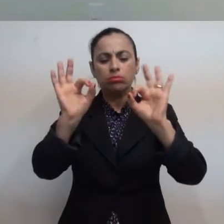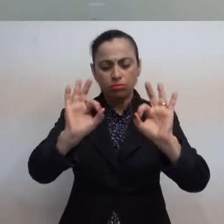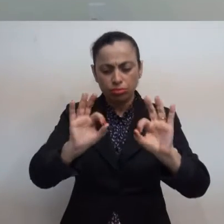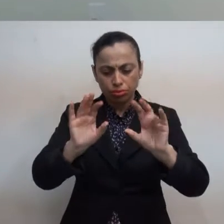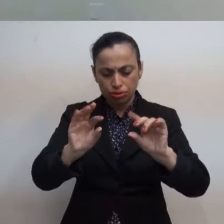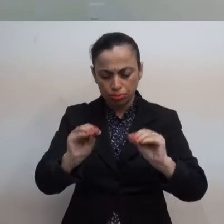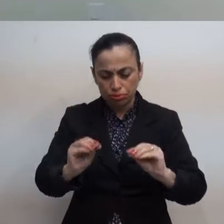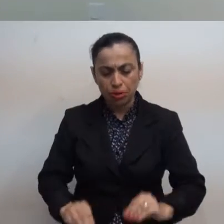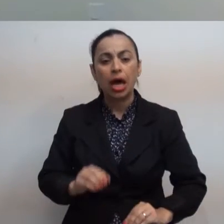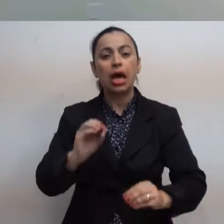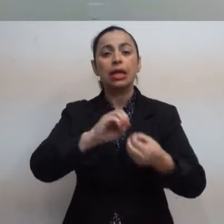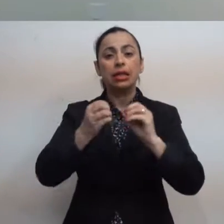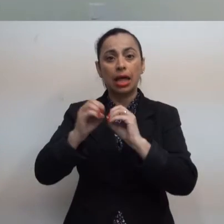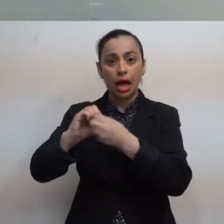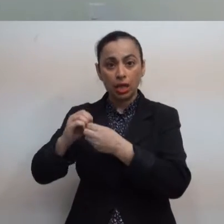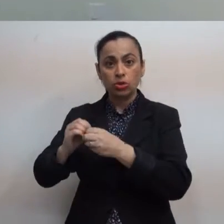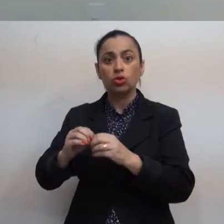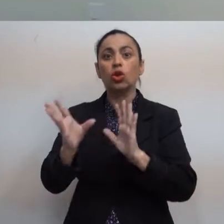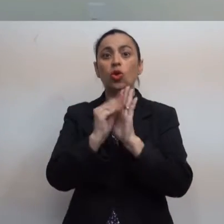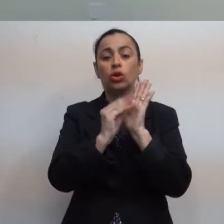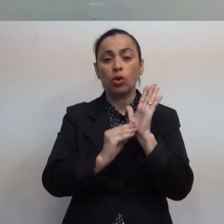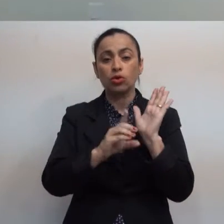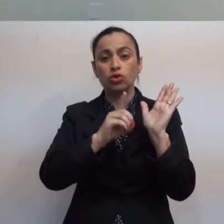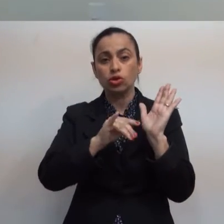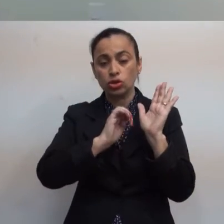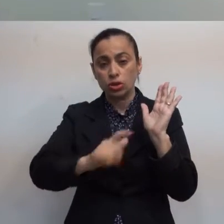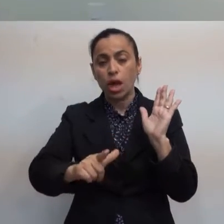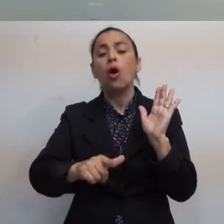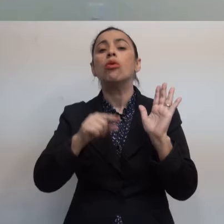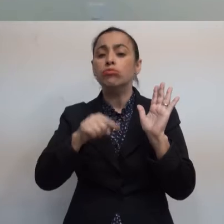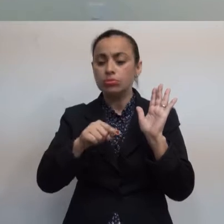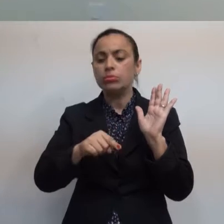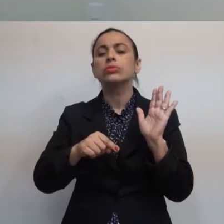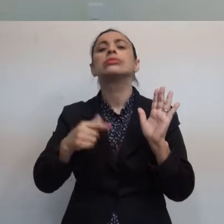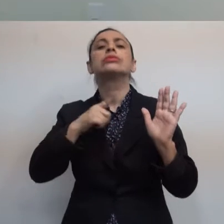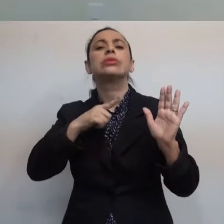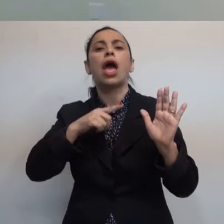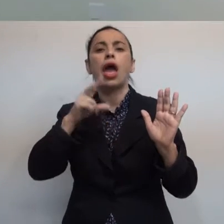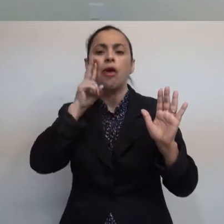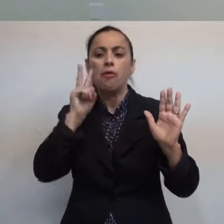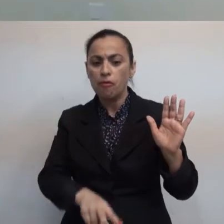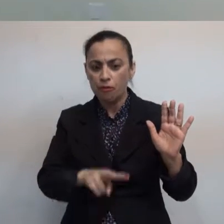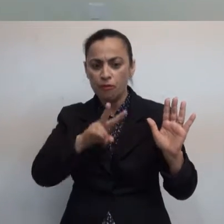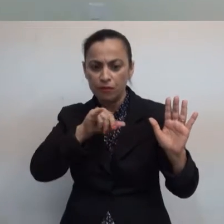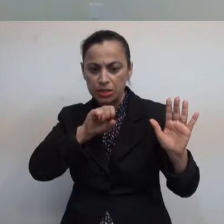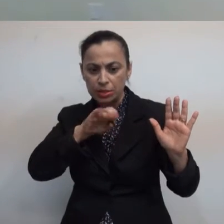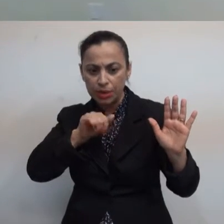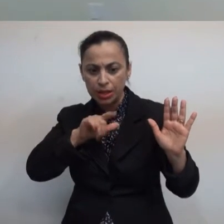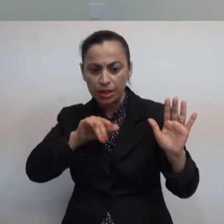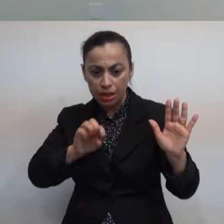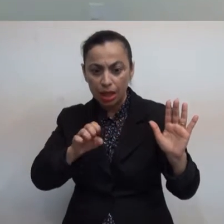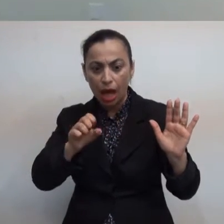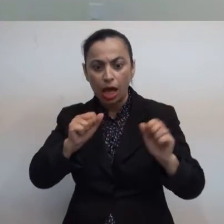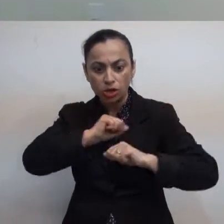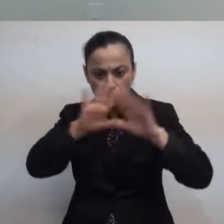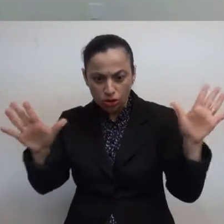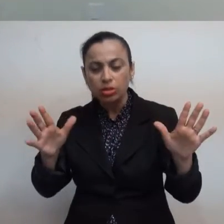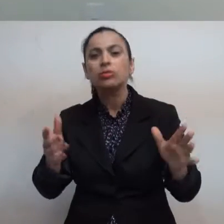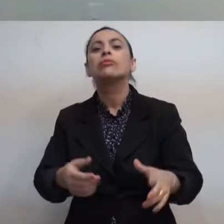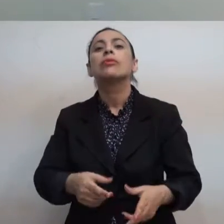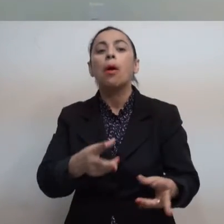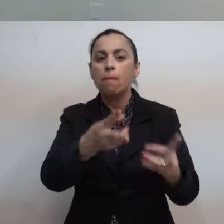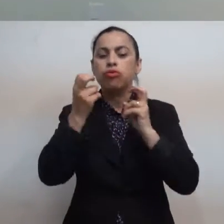a sistematização desses dados em conteúdos digitais, ele ganha bastante visibilidade. Mas